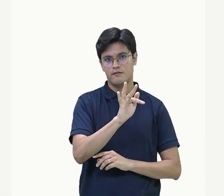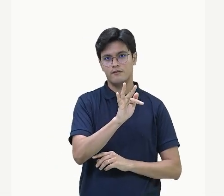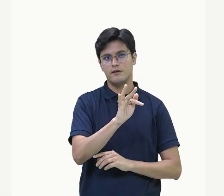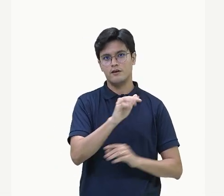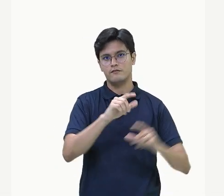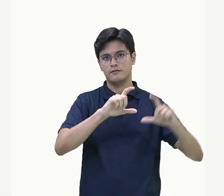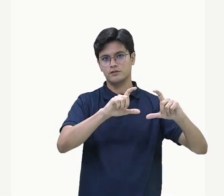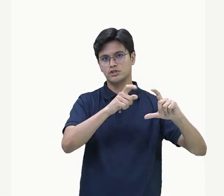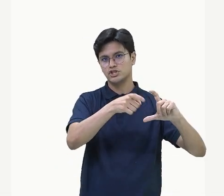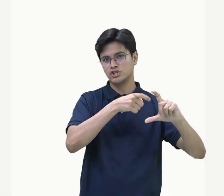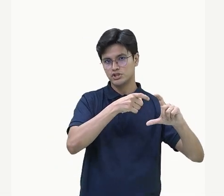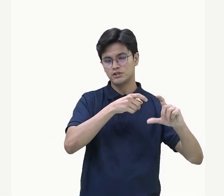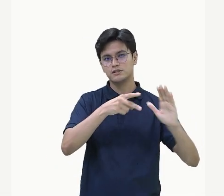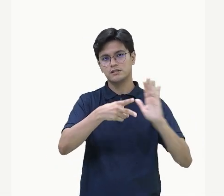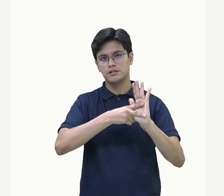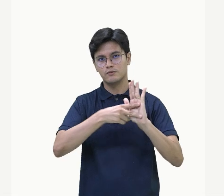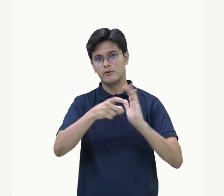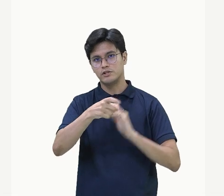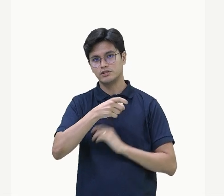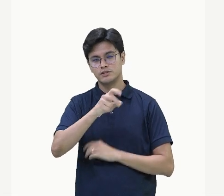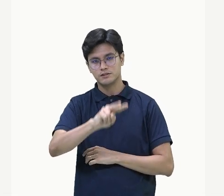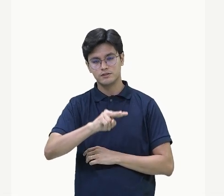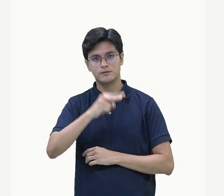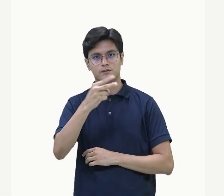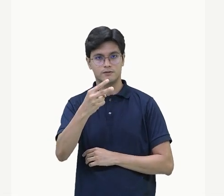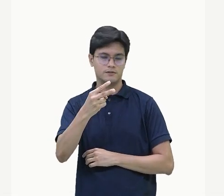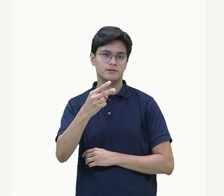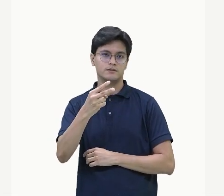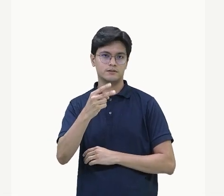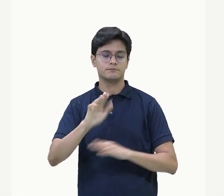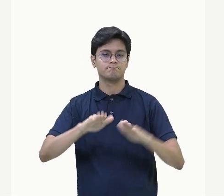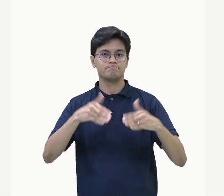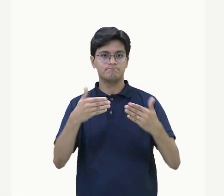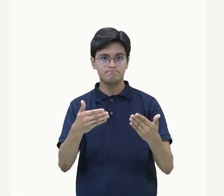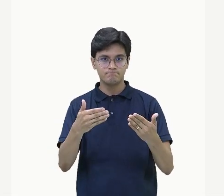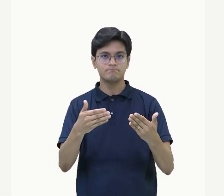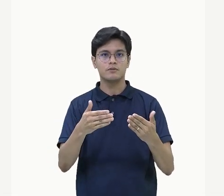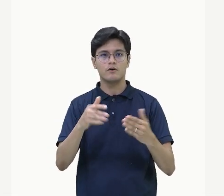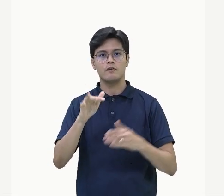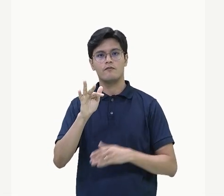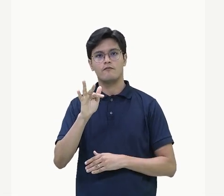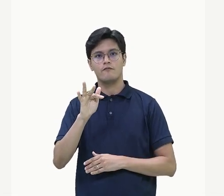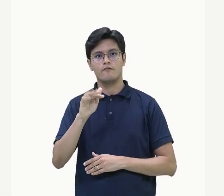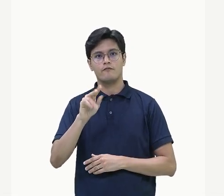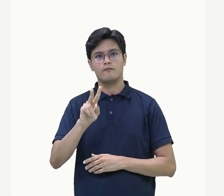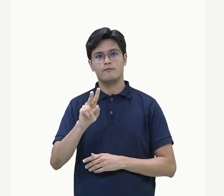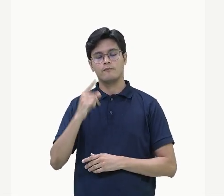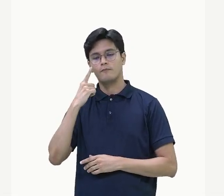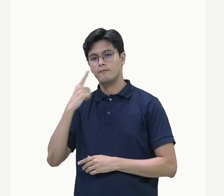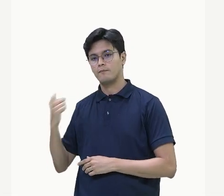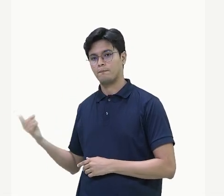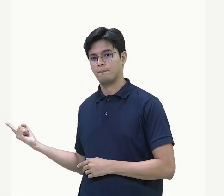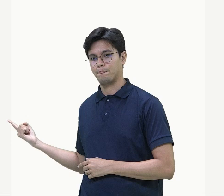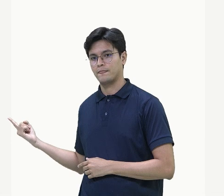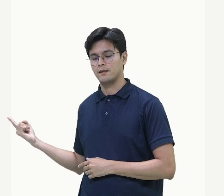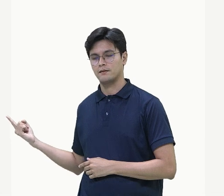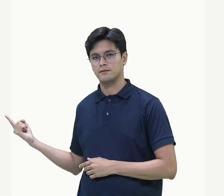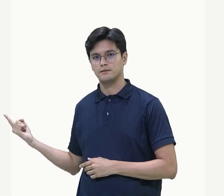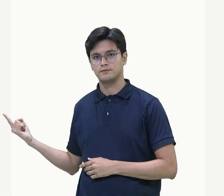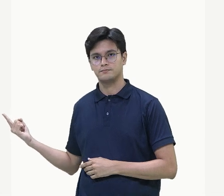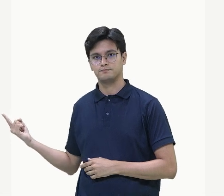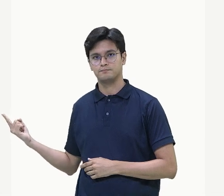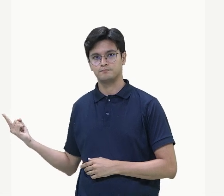ó. Então, g de f de x é g de x ao quadrado. Mas quem é a g de